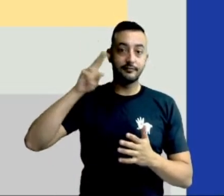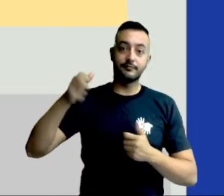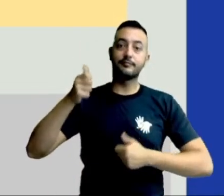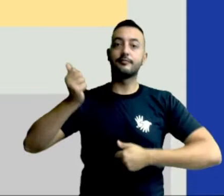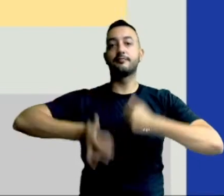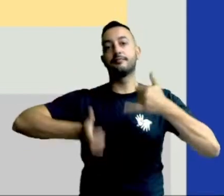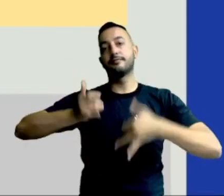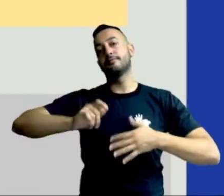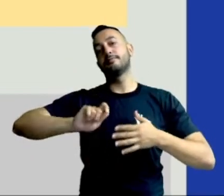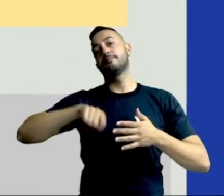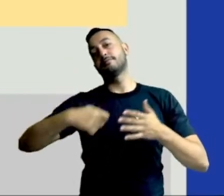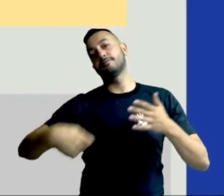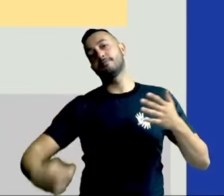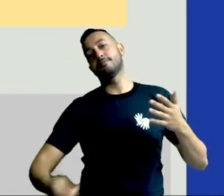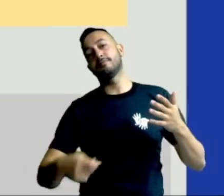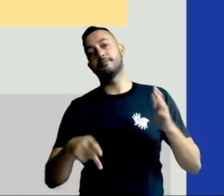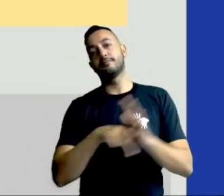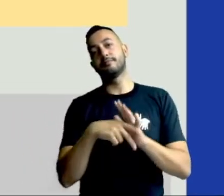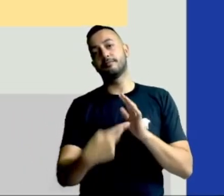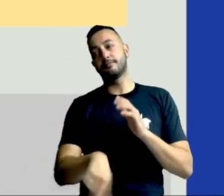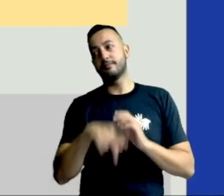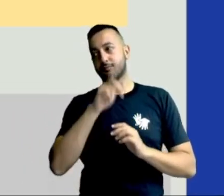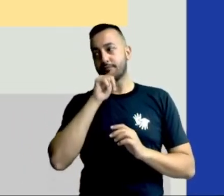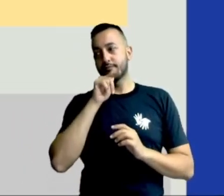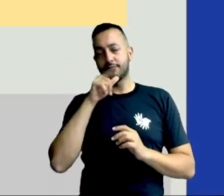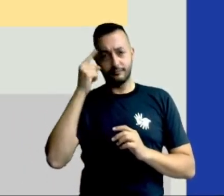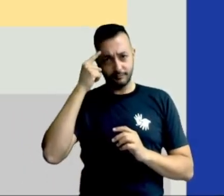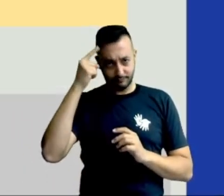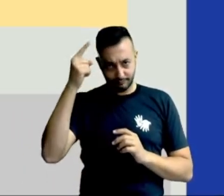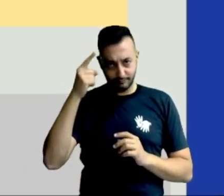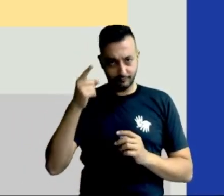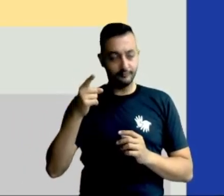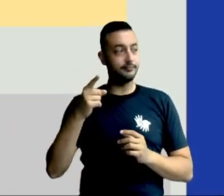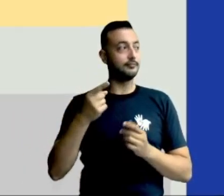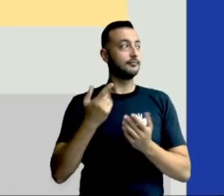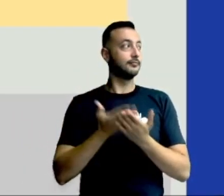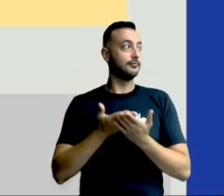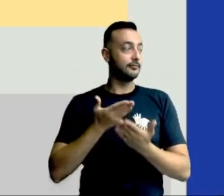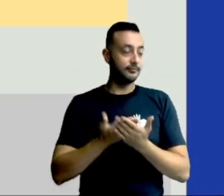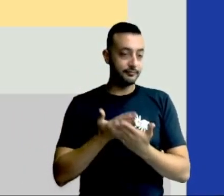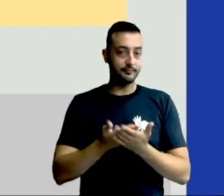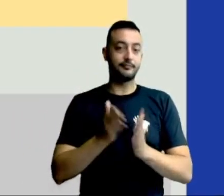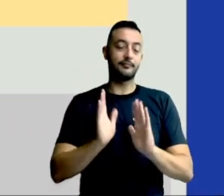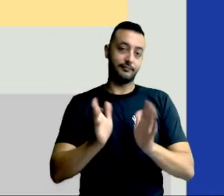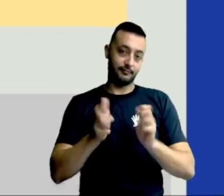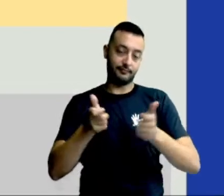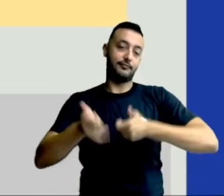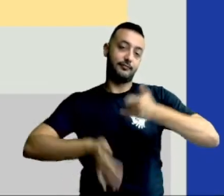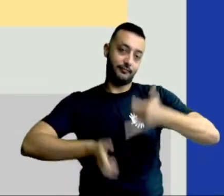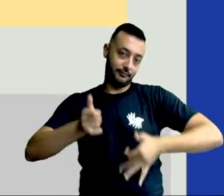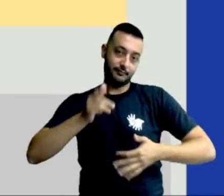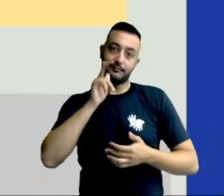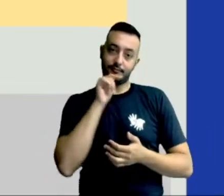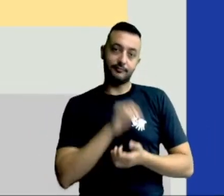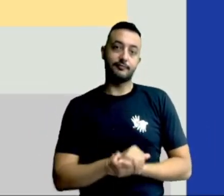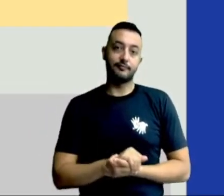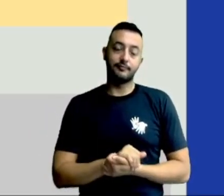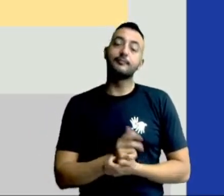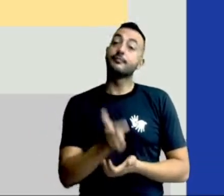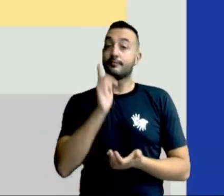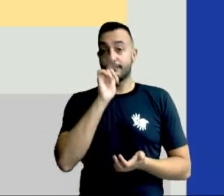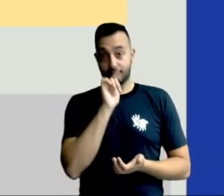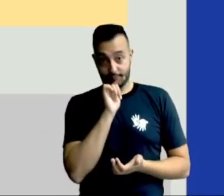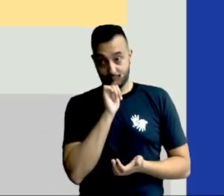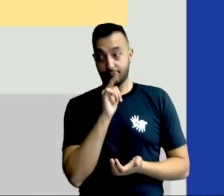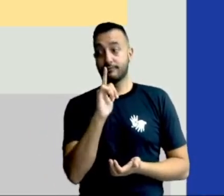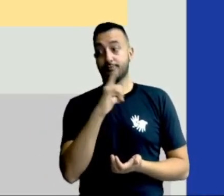as propriedades da água. Quem lembra que numa das nossas aulas nós falamos sobre a propriedade da água? A